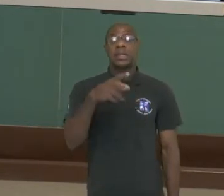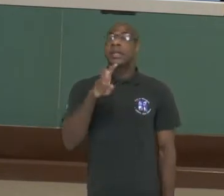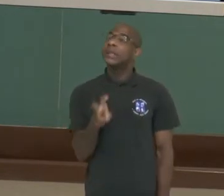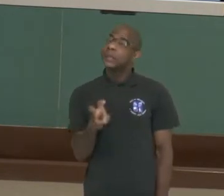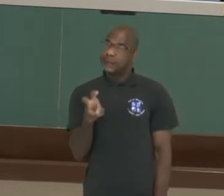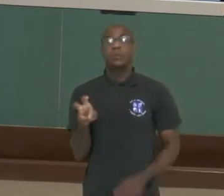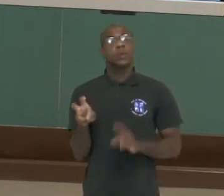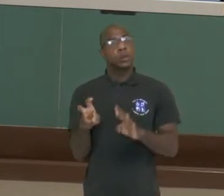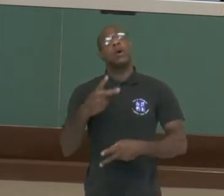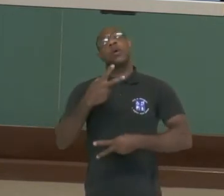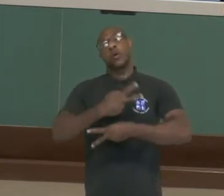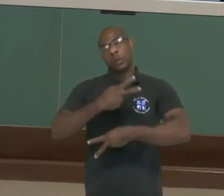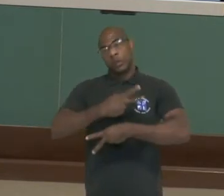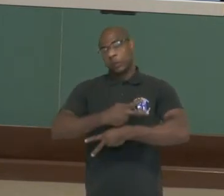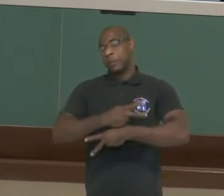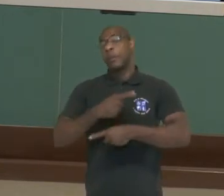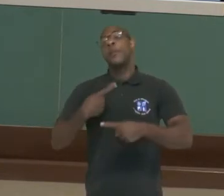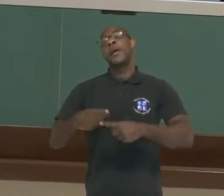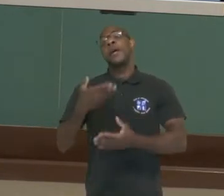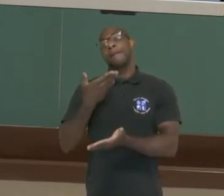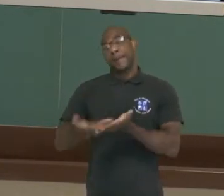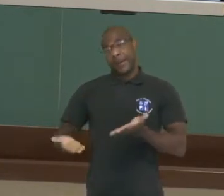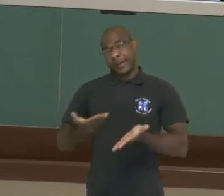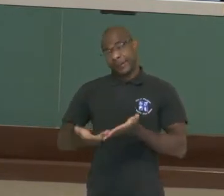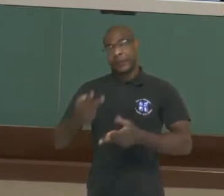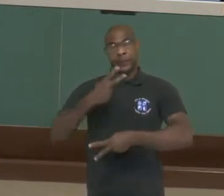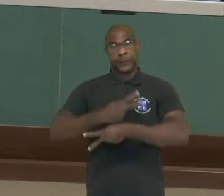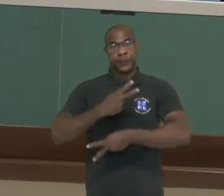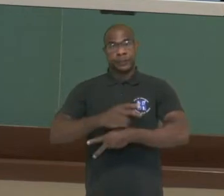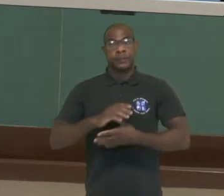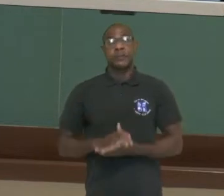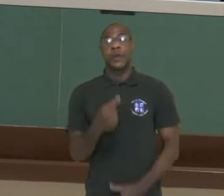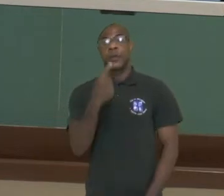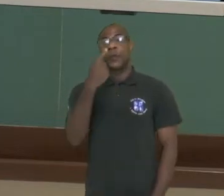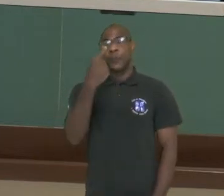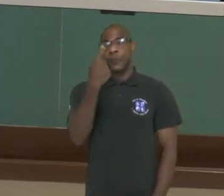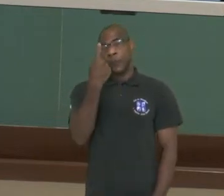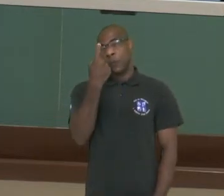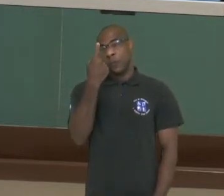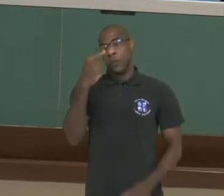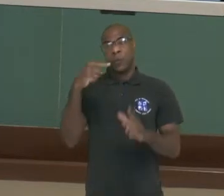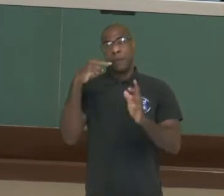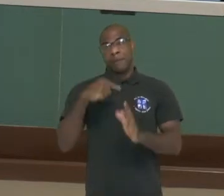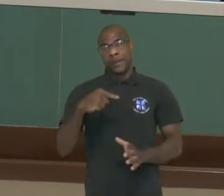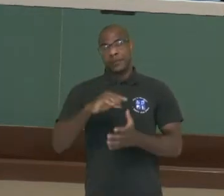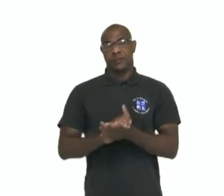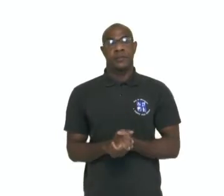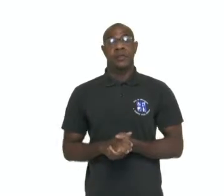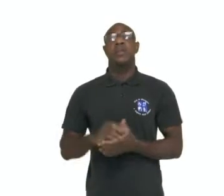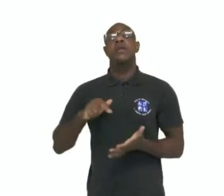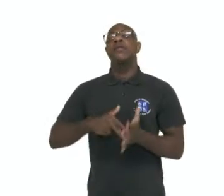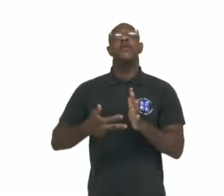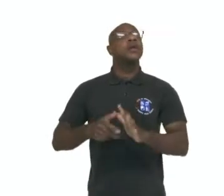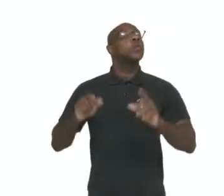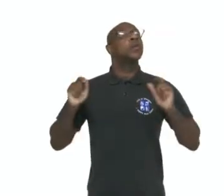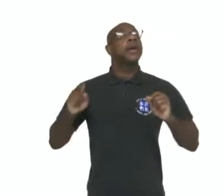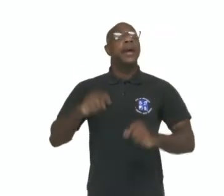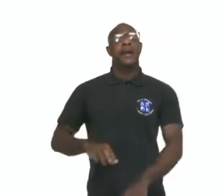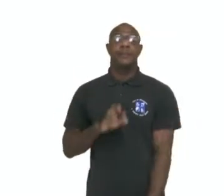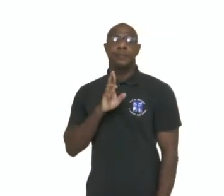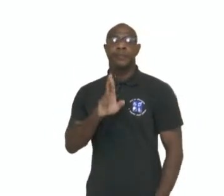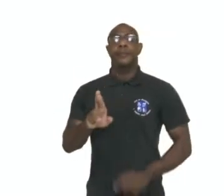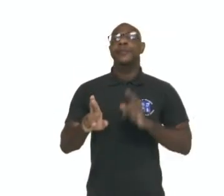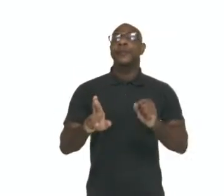45 cromossomos. Então ele tem um cromossomo a menos. Isso significa, que é resultado de